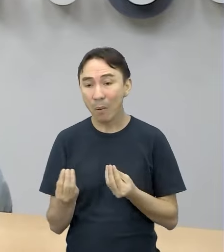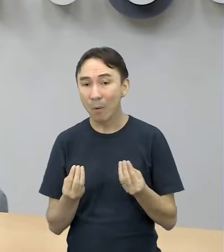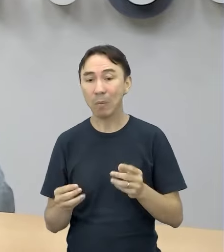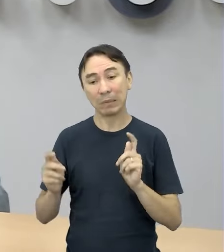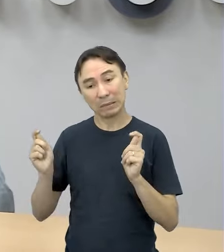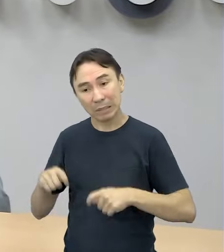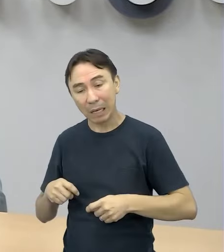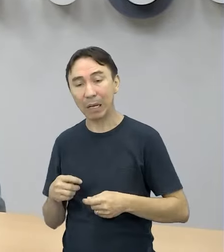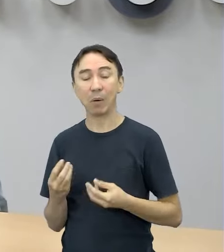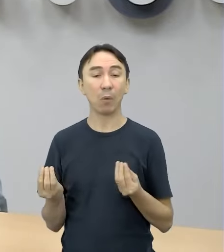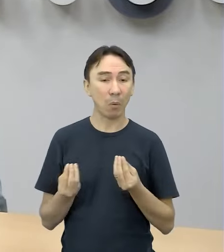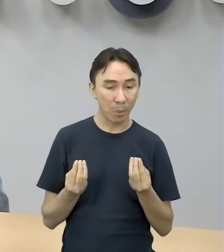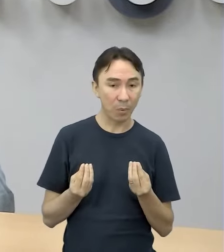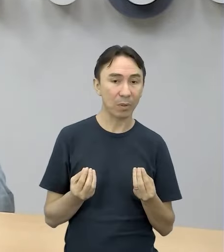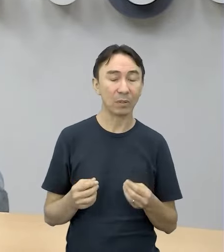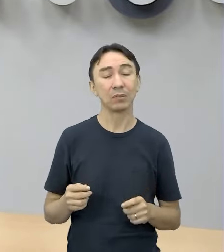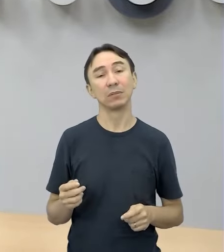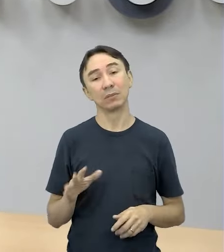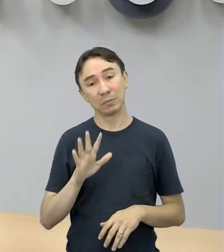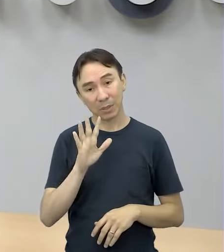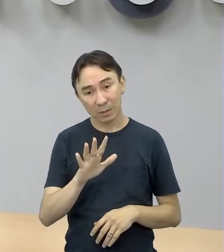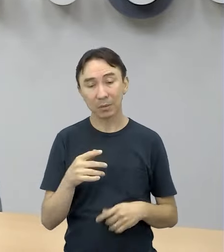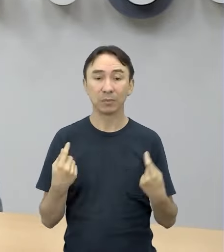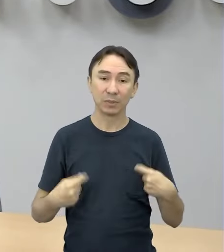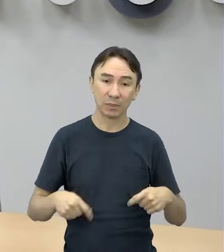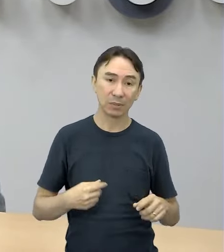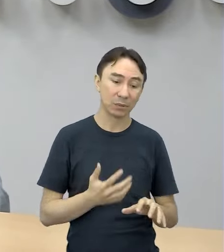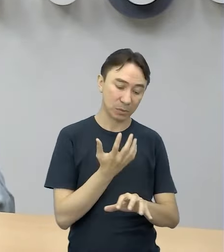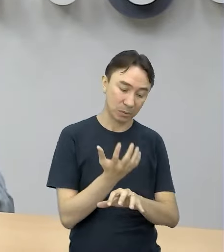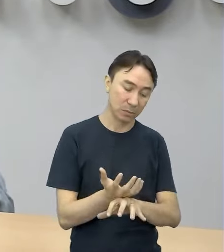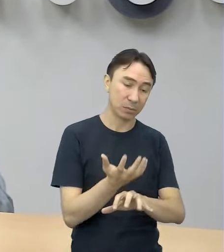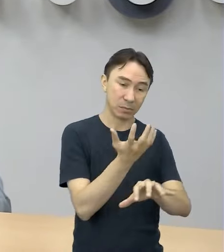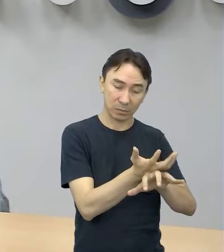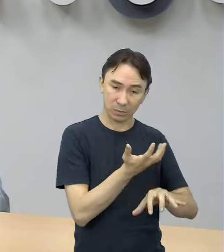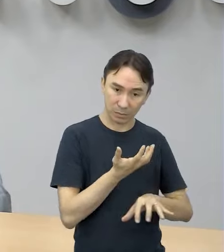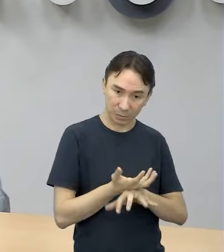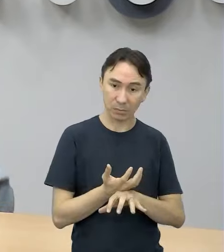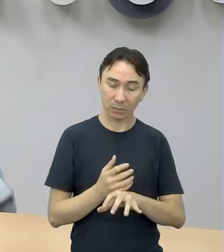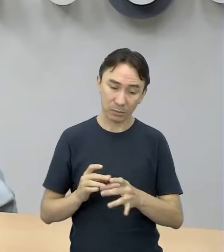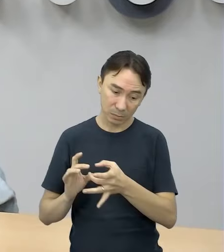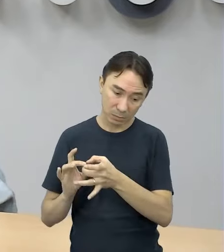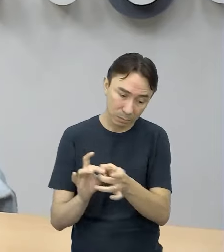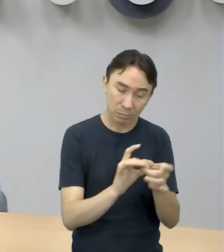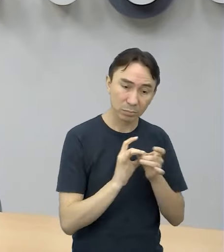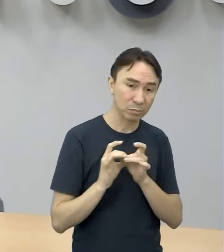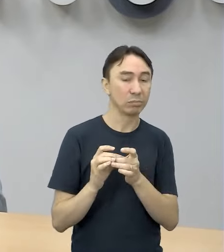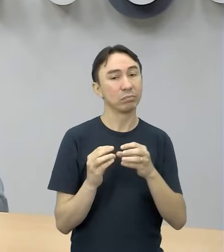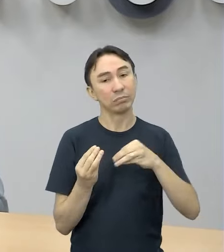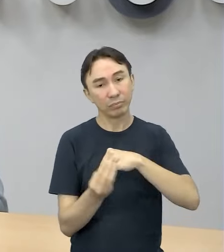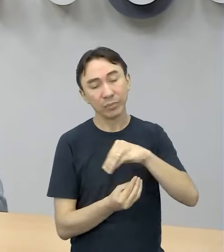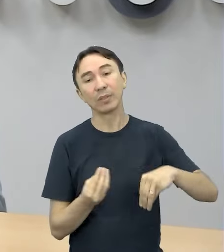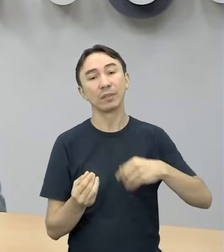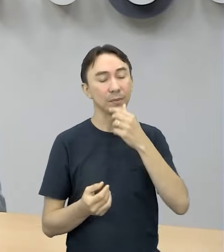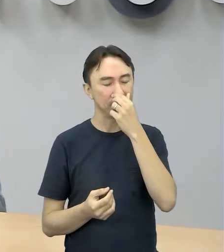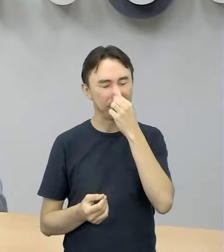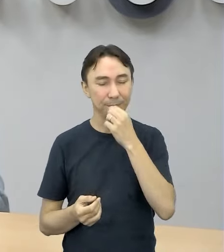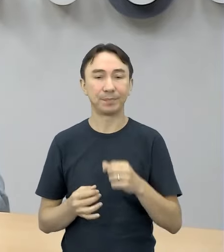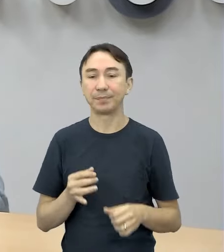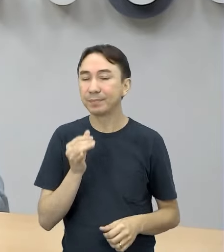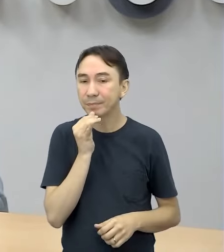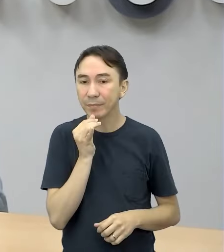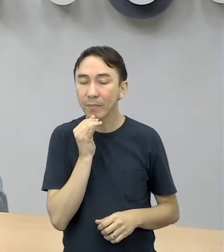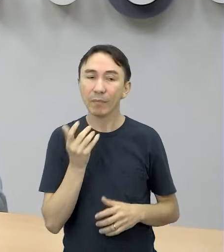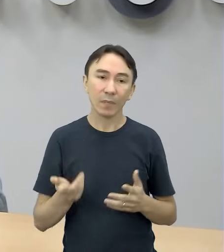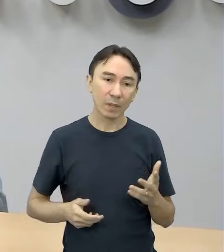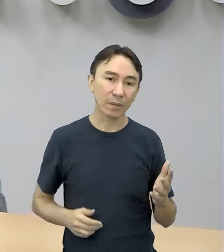possível, mas ela tem que estar integrada com os outros componentes, porque uma mudança em uma atividade de um componente, ela vai interferir